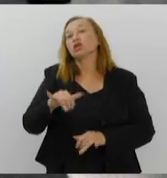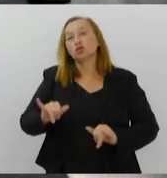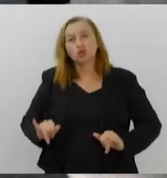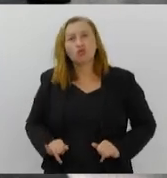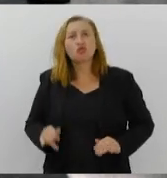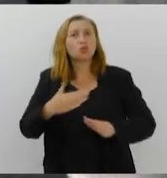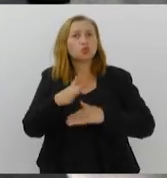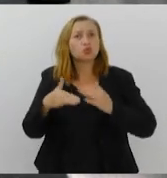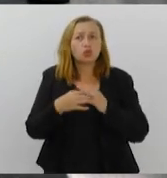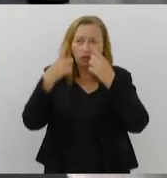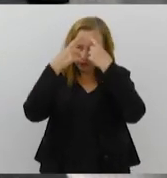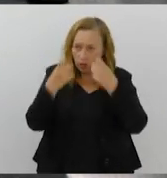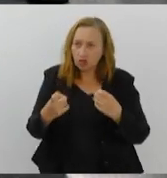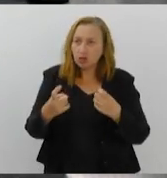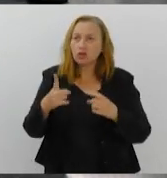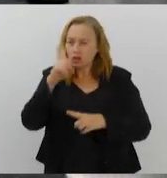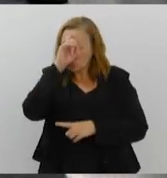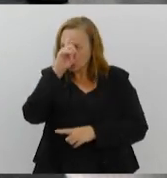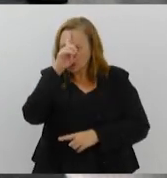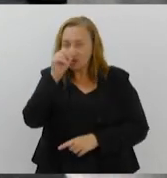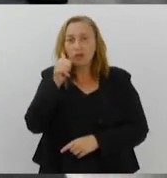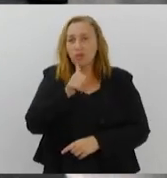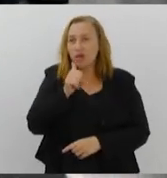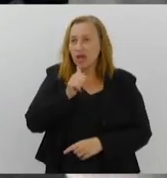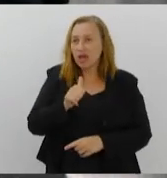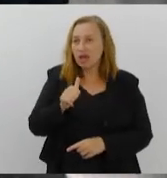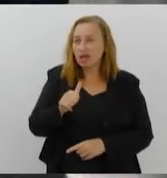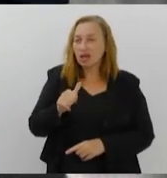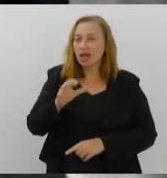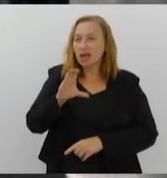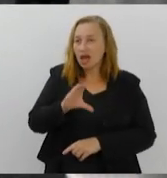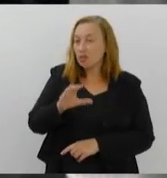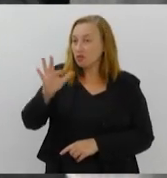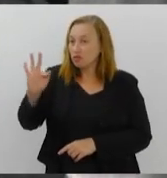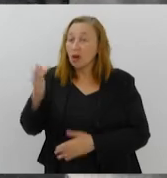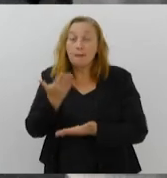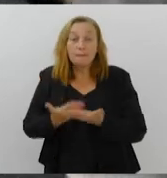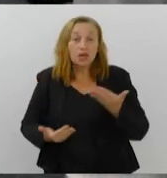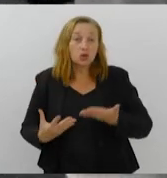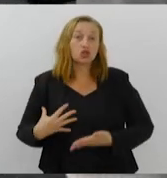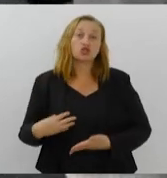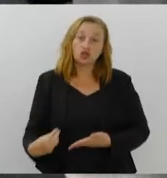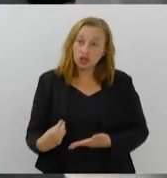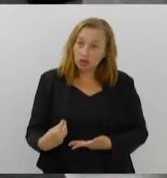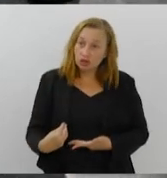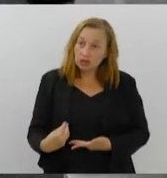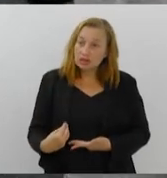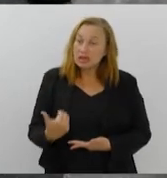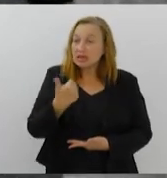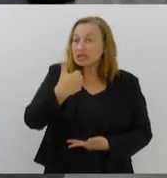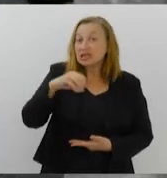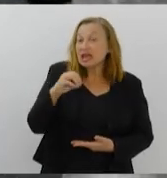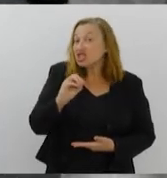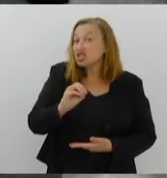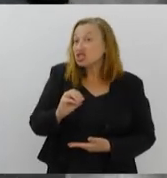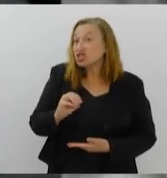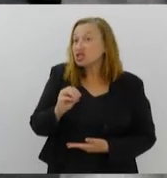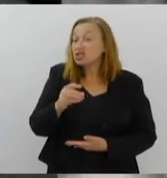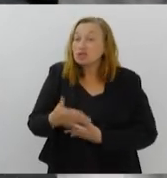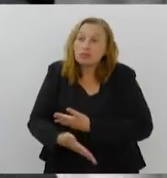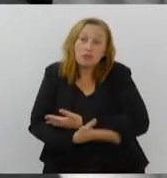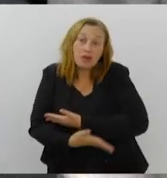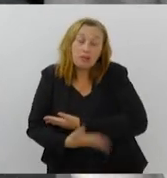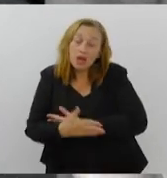toda a violência no Hospital da Mulher de Cabo Frio, elas ainda, que perderam seus filhos, foram 10 crianças que morreram